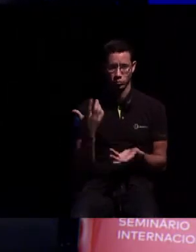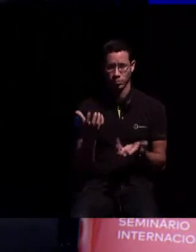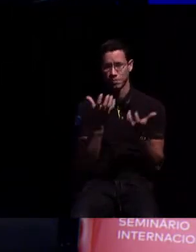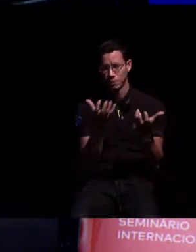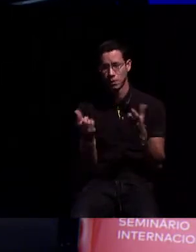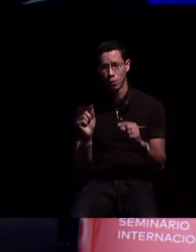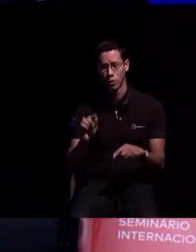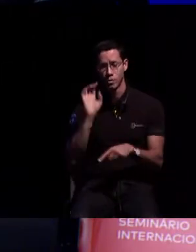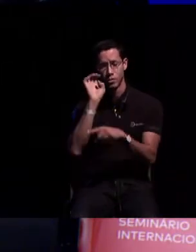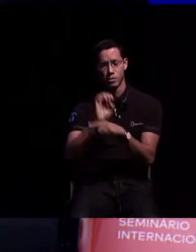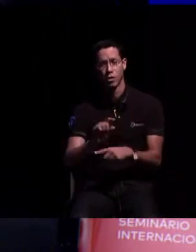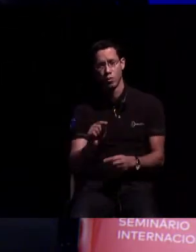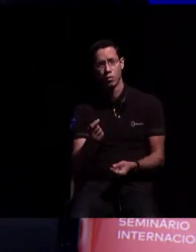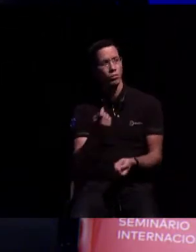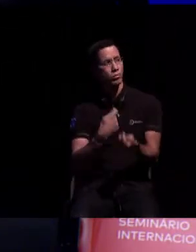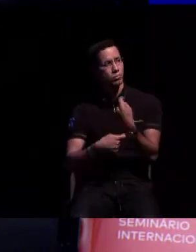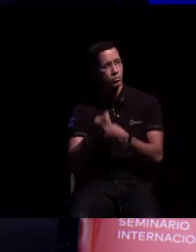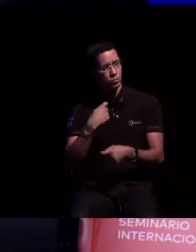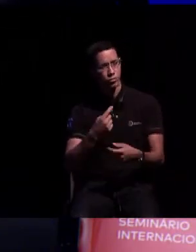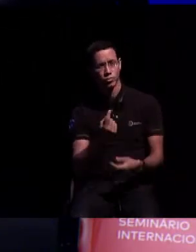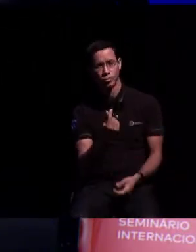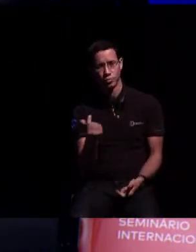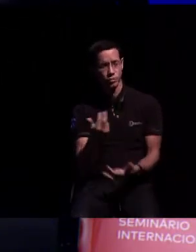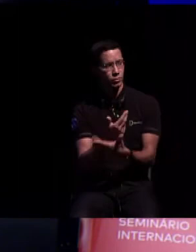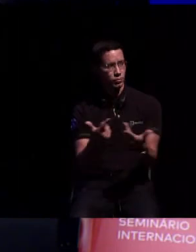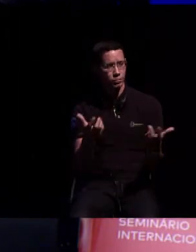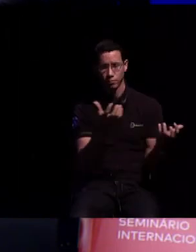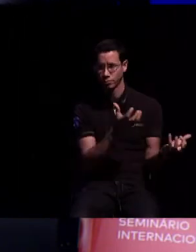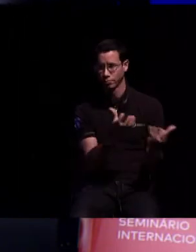etc., etc., né? Era isso que vinha,